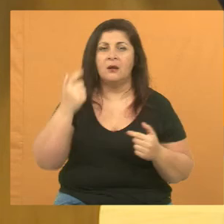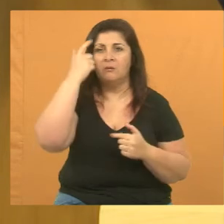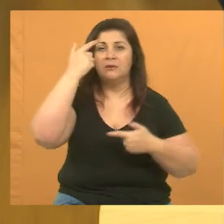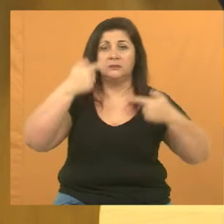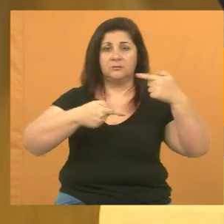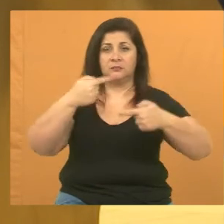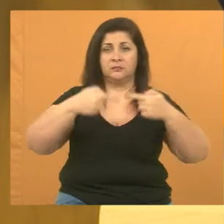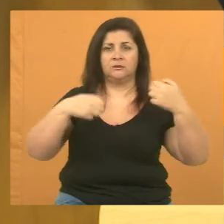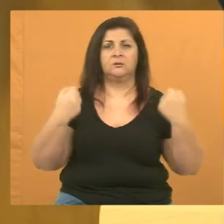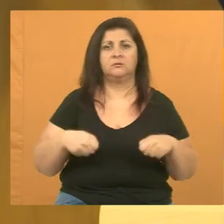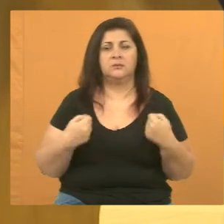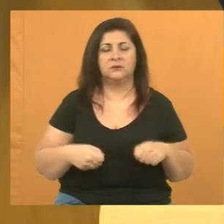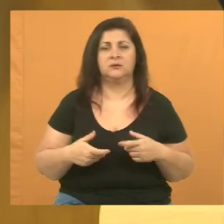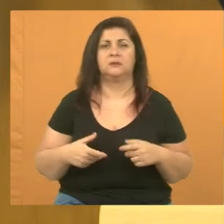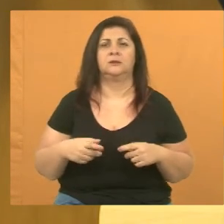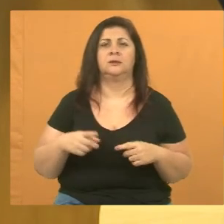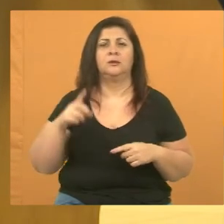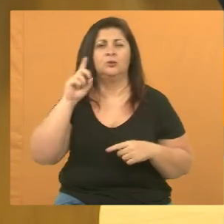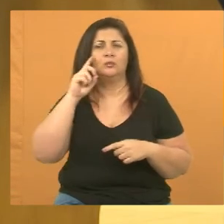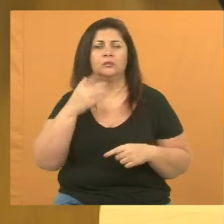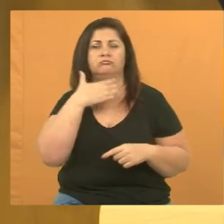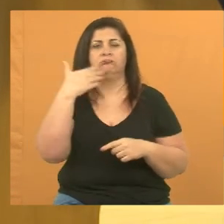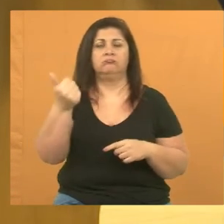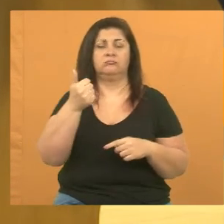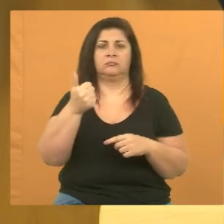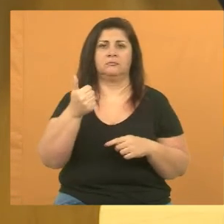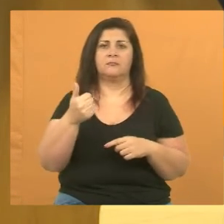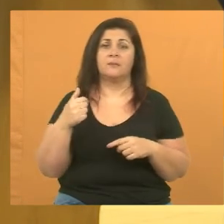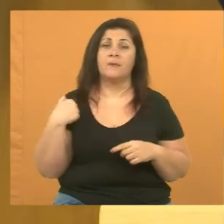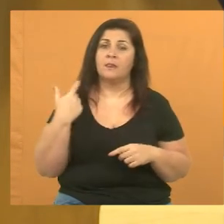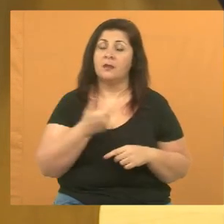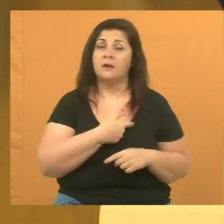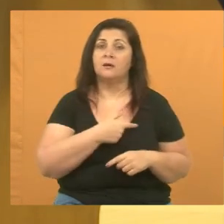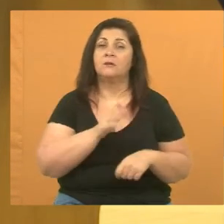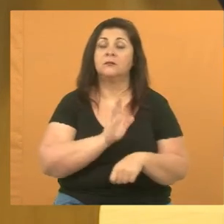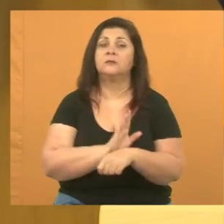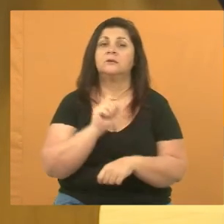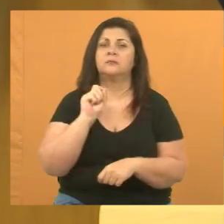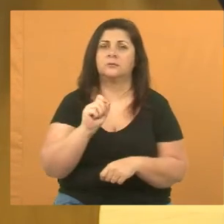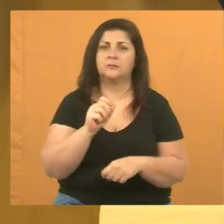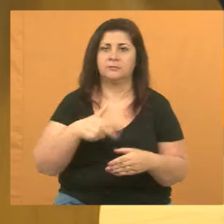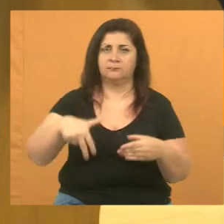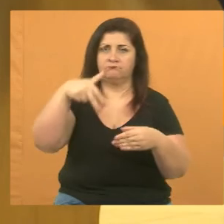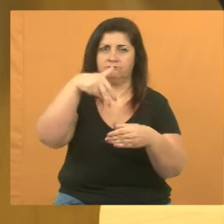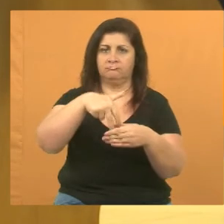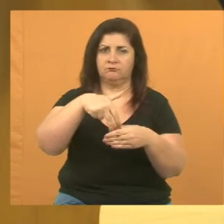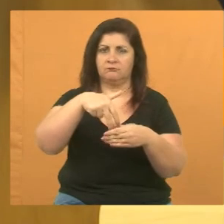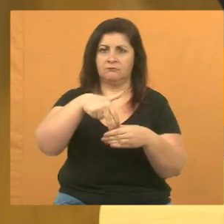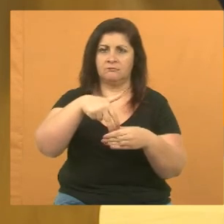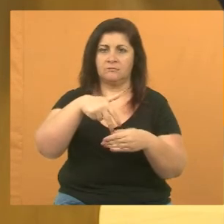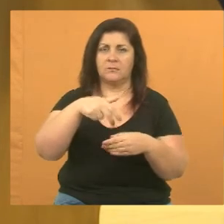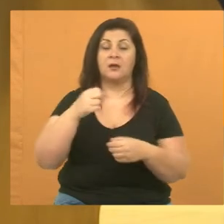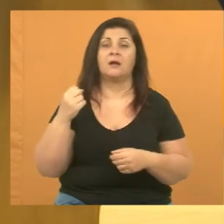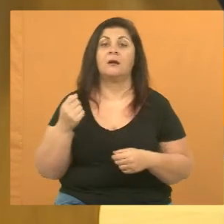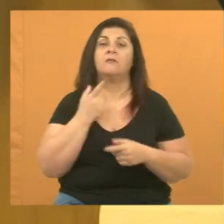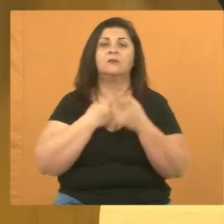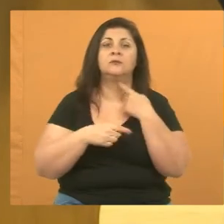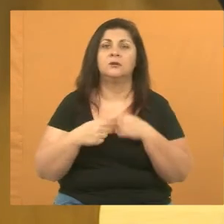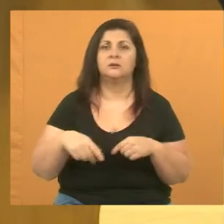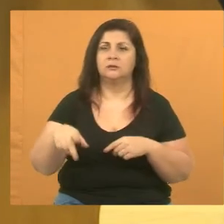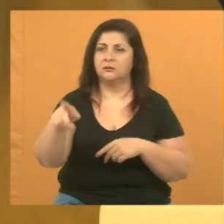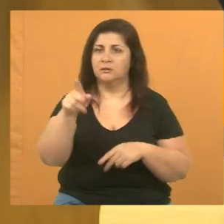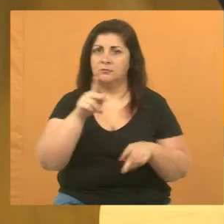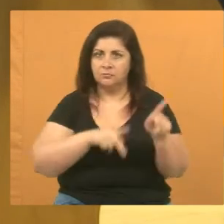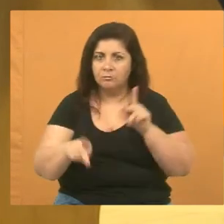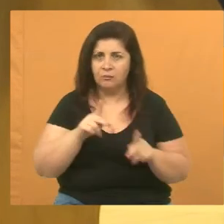ela precisa cada dia ser aprimorada, e o que nós defendemos aqui nessa tribuna é o interesse das pessoas, é o